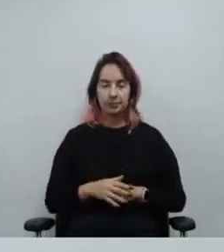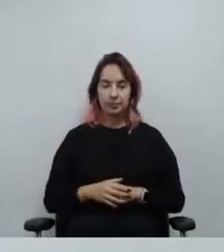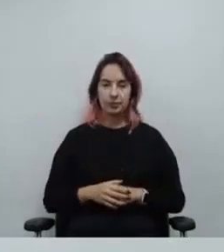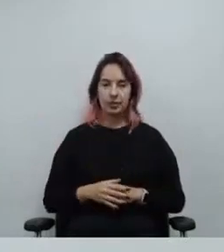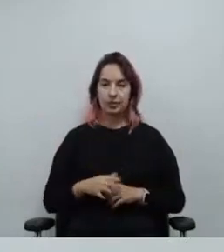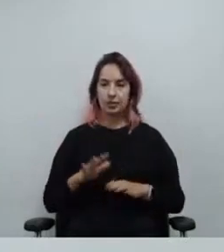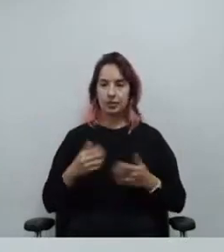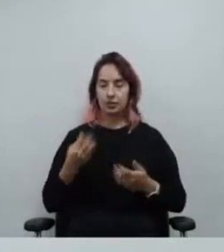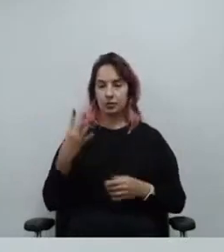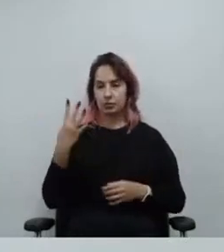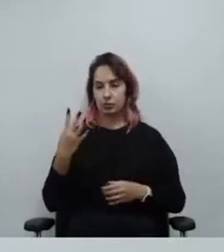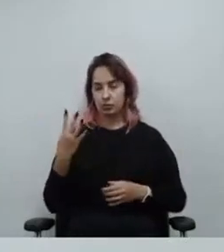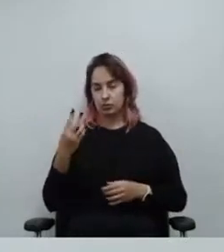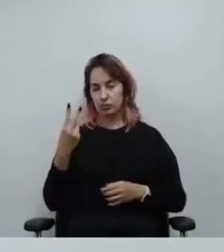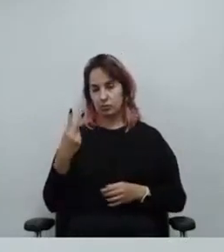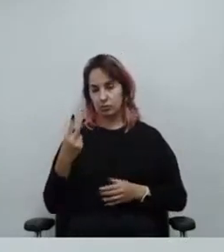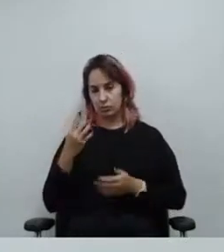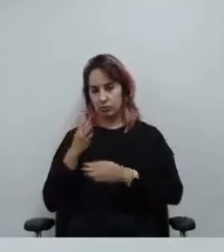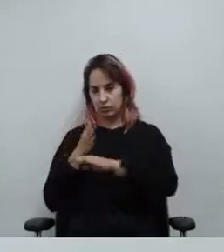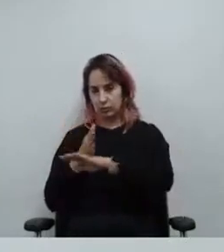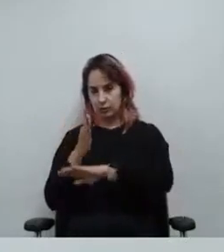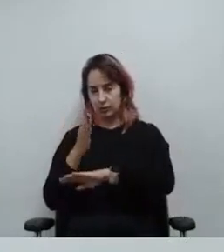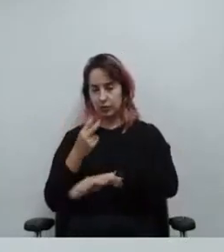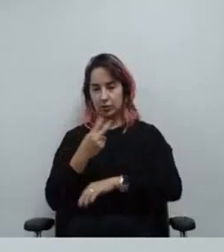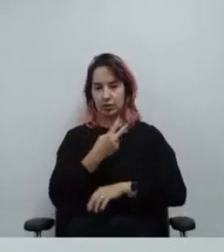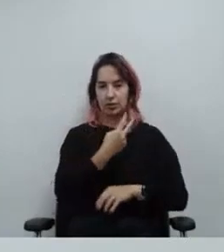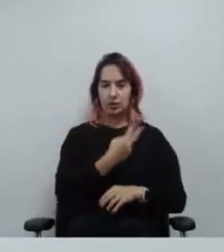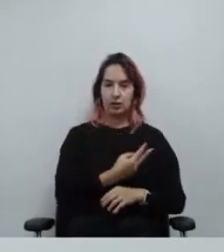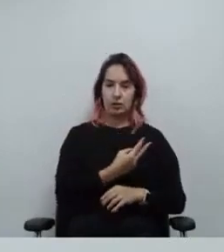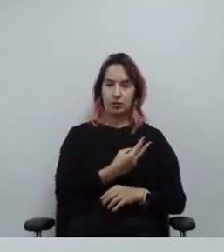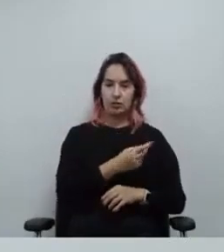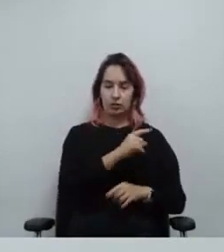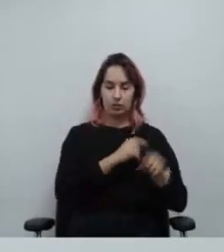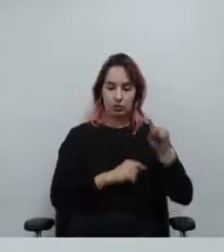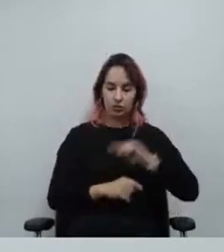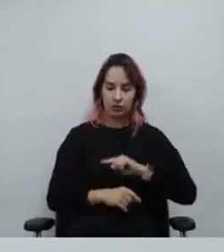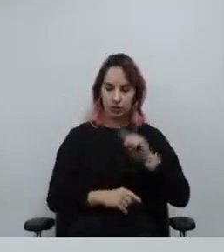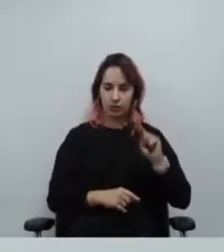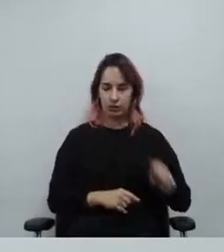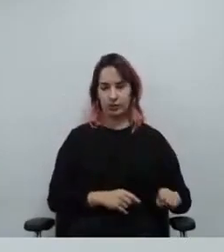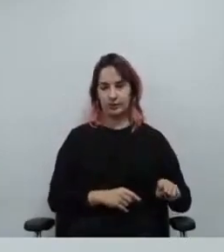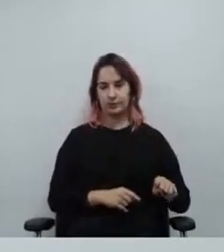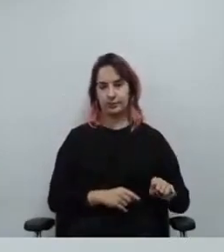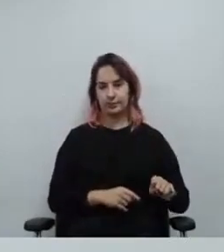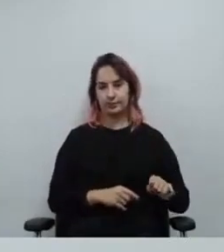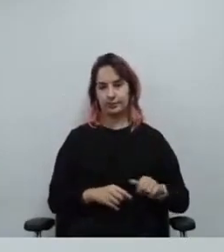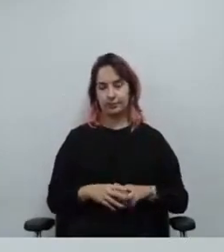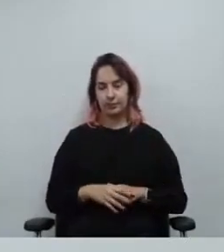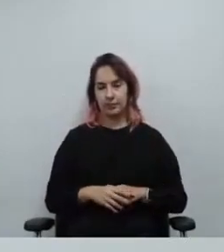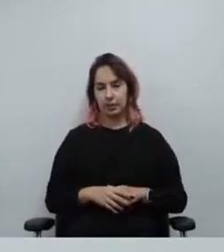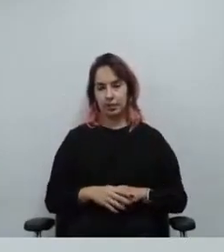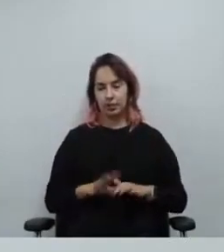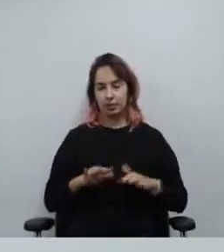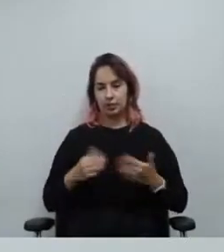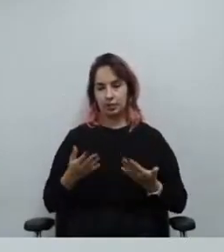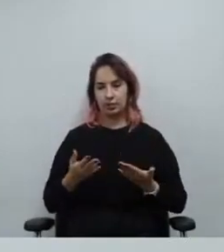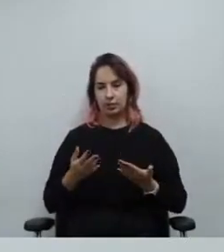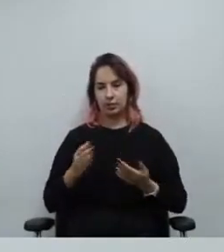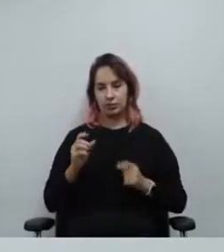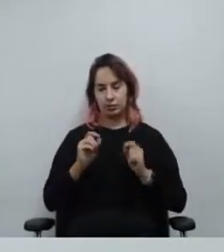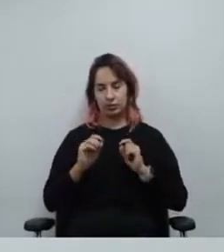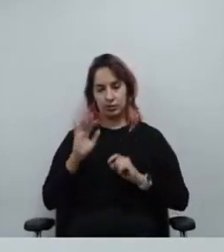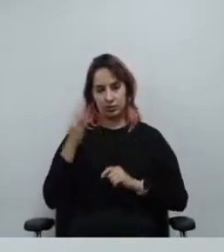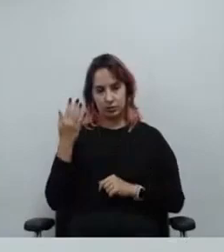desses 4, 2 entraram, um teve a liminar deferida e o outro ou a outra teve a liminar indeferida. Então, essa é a